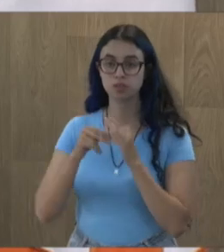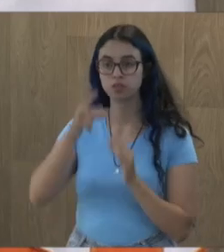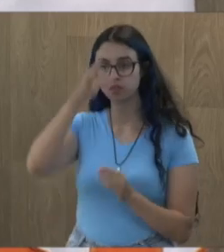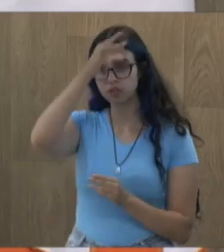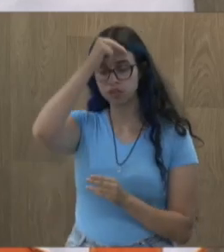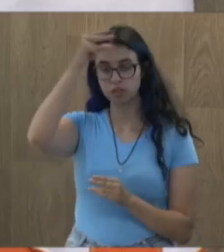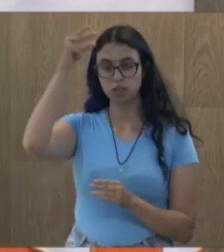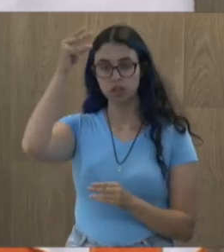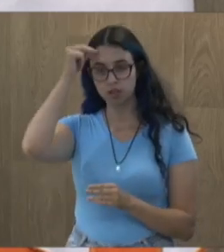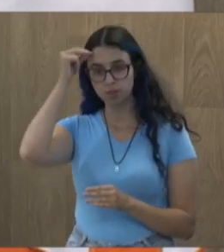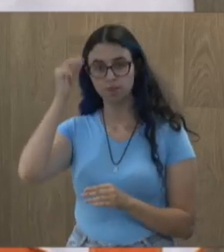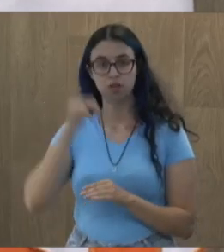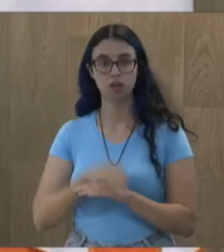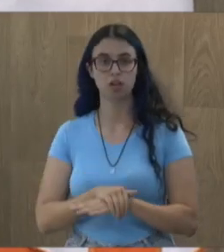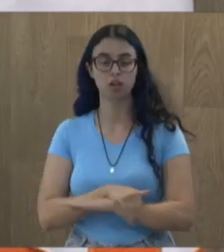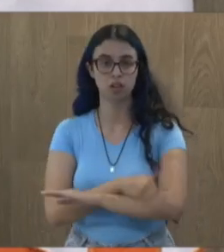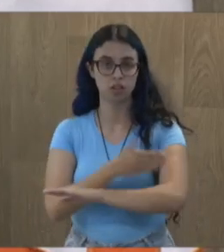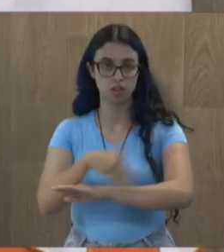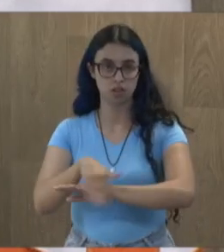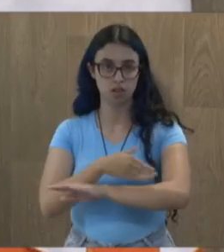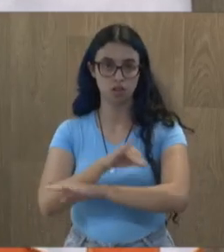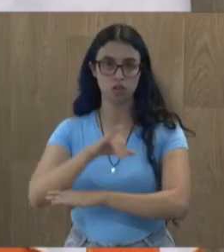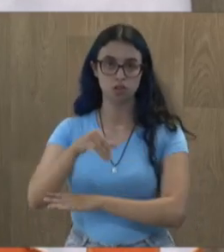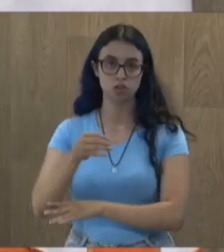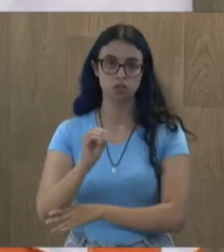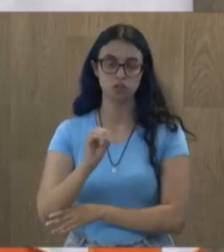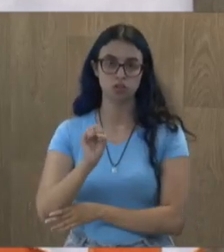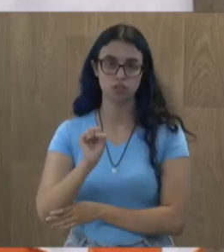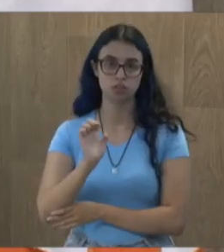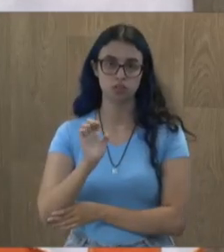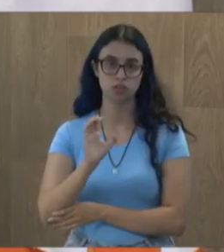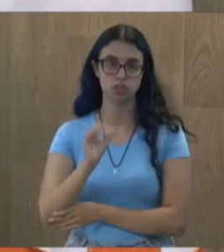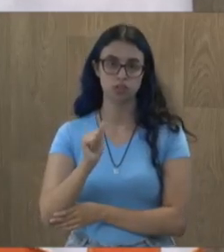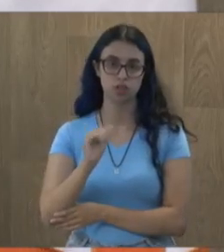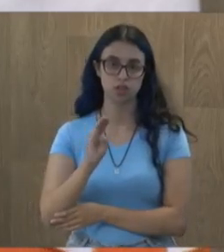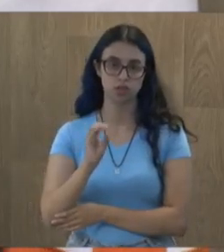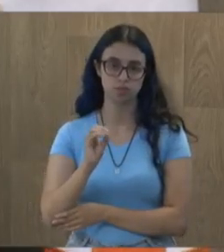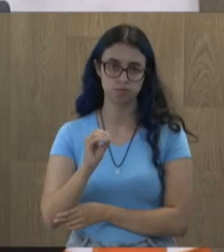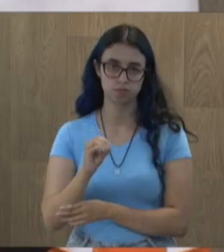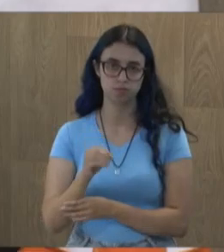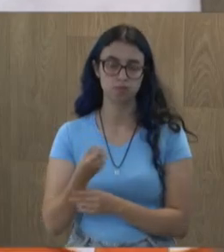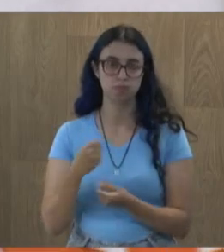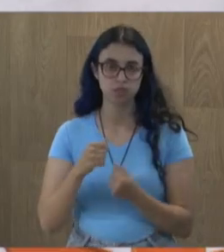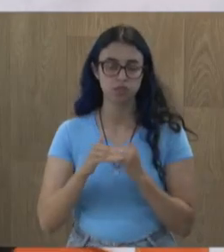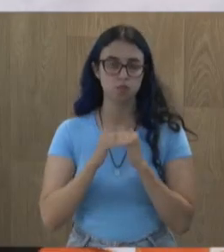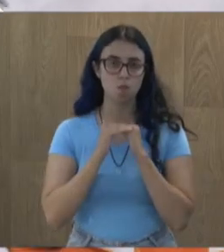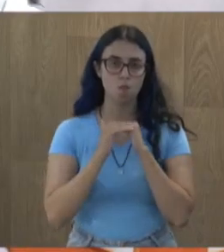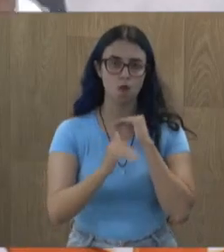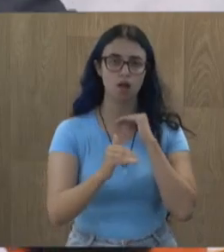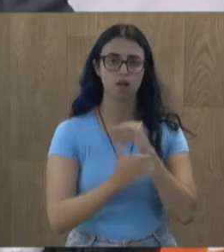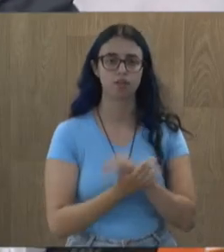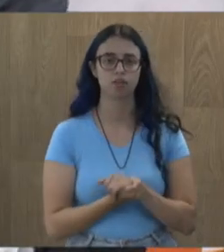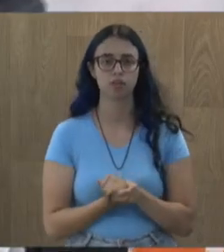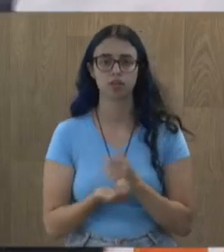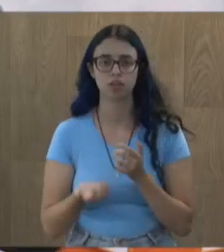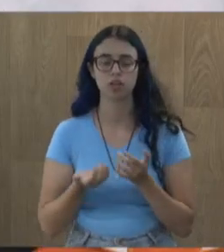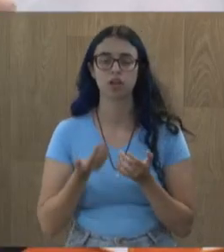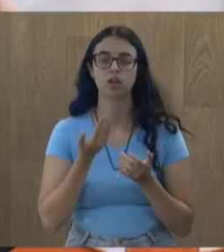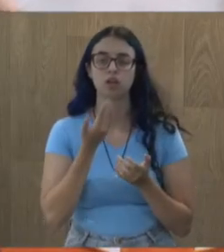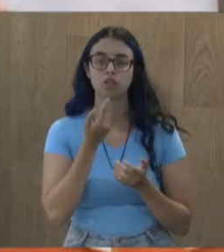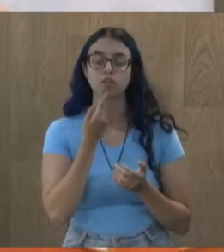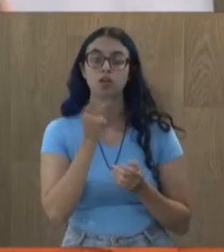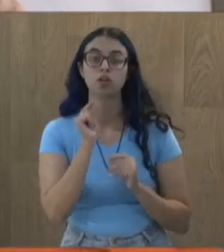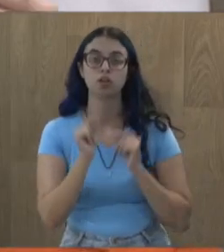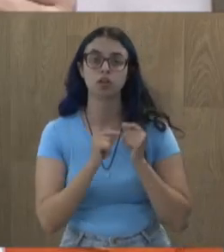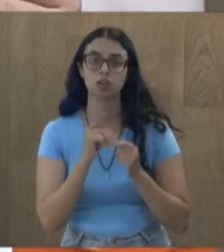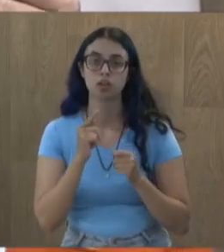solicitação de pavimentação na rua José Cabo dos Reis Correia. Eu quero aqui, senhor presidente, quando a gente erra, a gente tem que ser humilde também